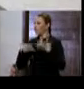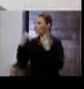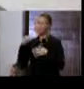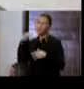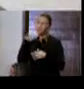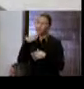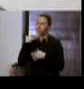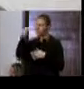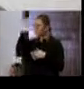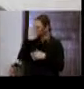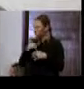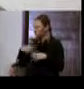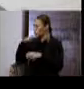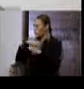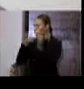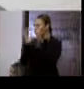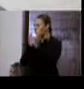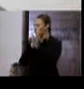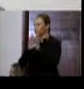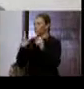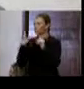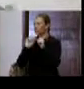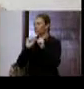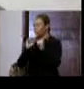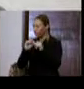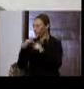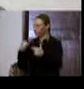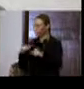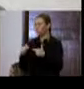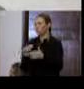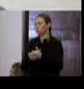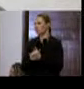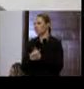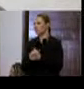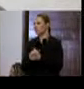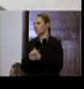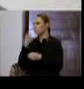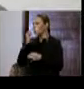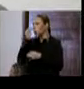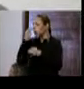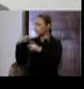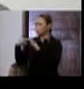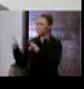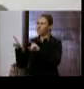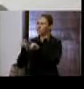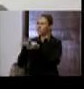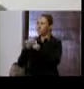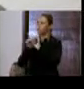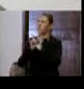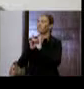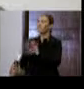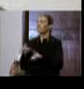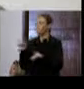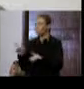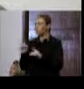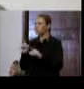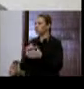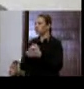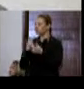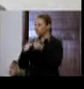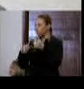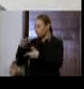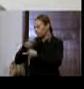Brasil e toda a sua equipe por ter feito não só essa sua autocrítica, mas depois de ter permitido, na